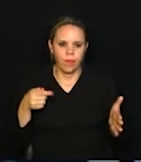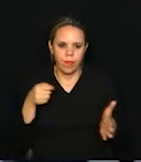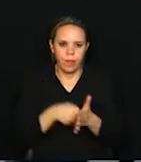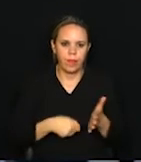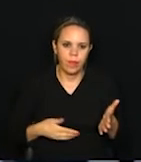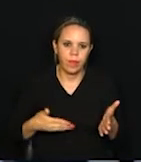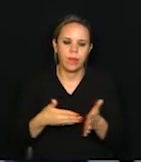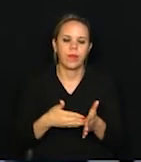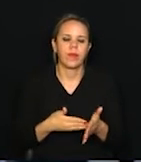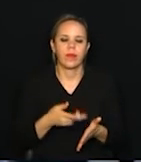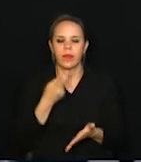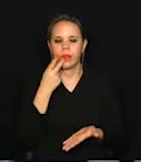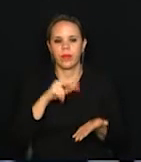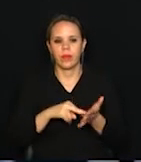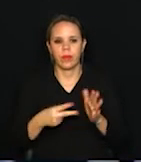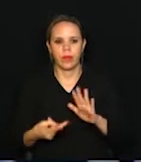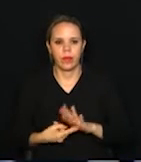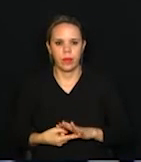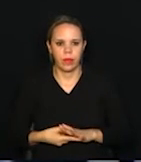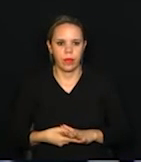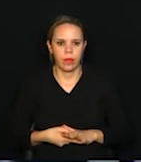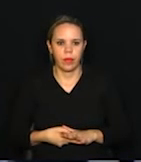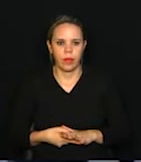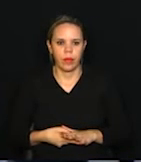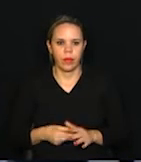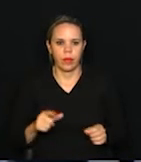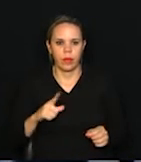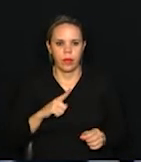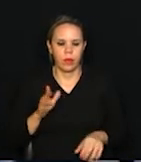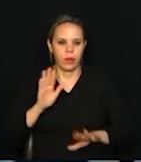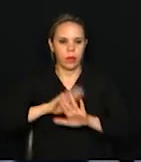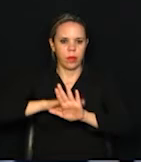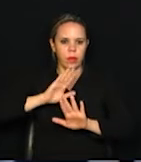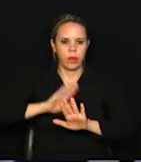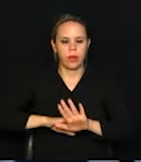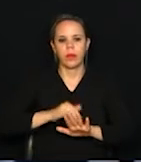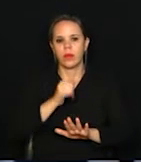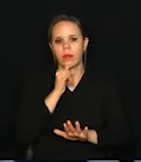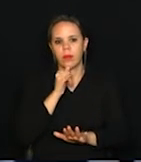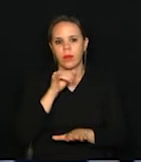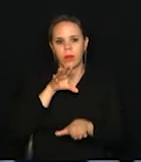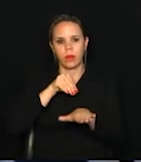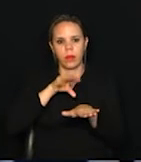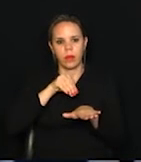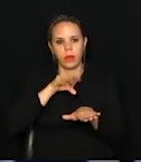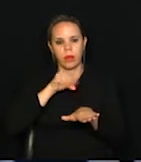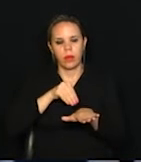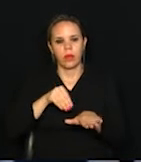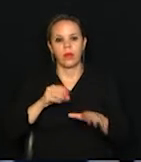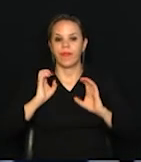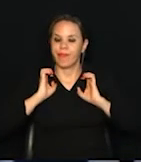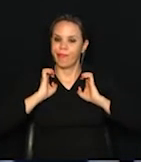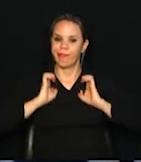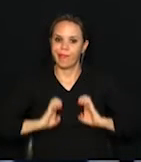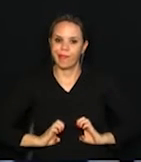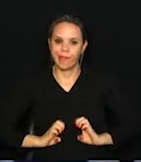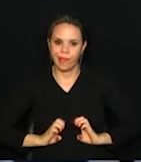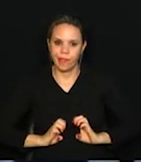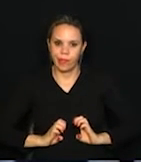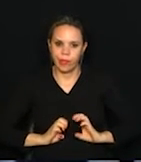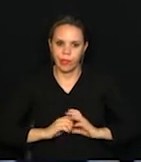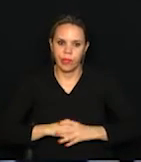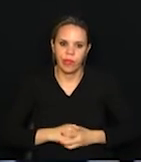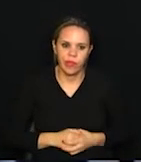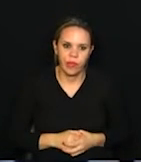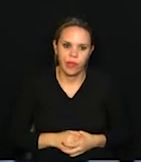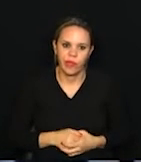E o que a gente quer dizer com isso é que o que está por trás da questão do radar é a ética, é